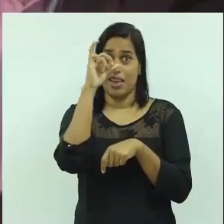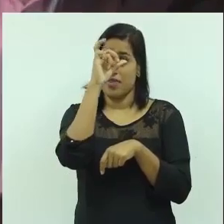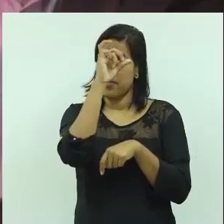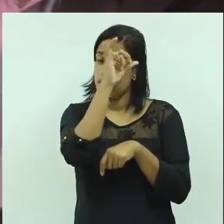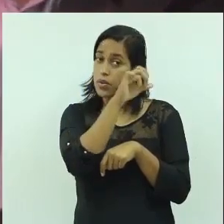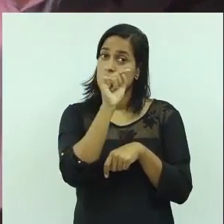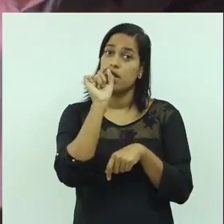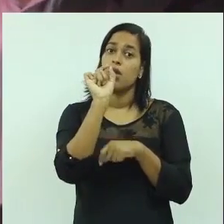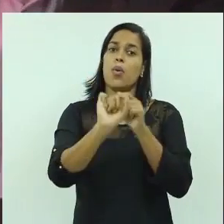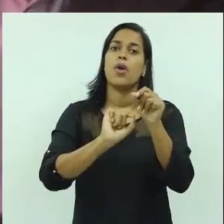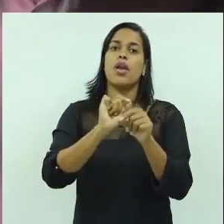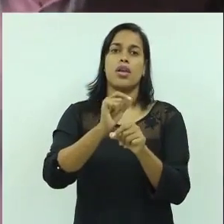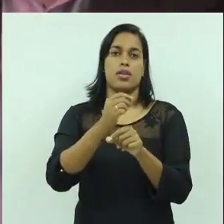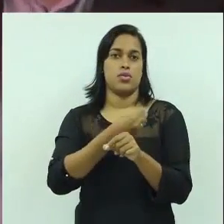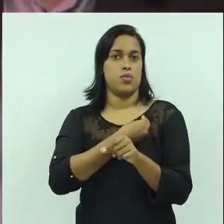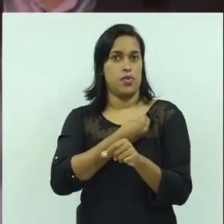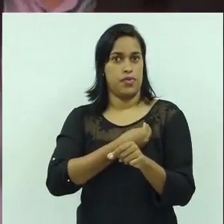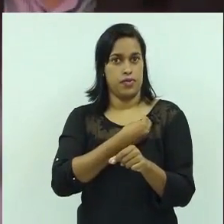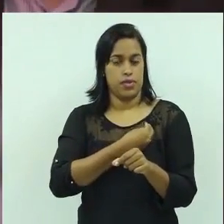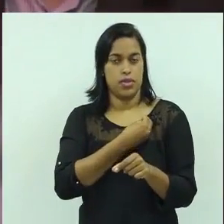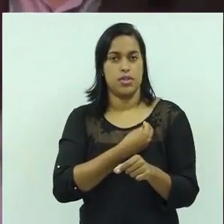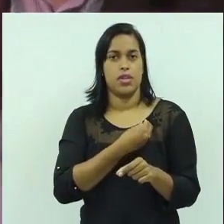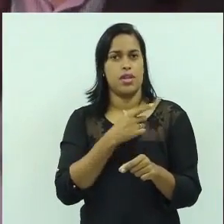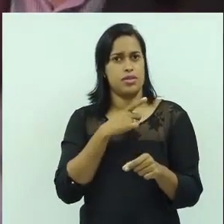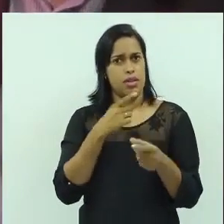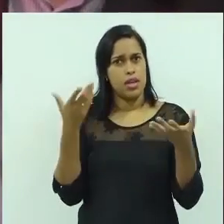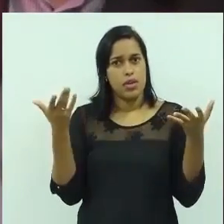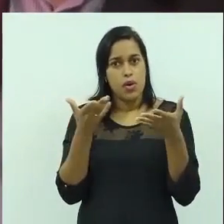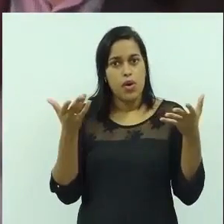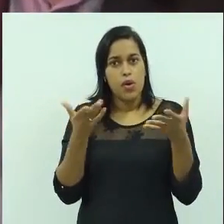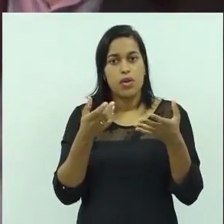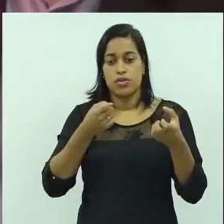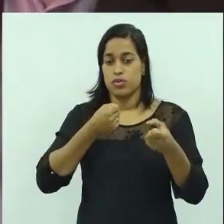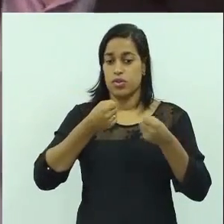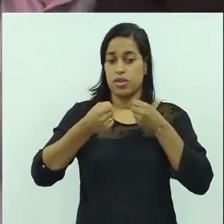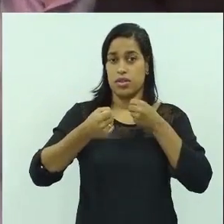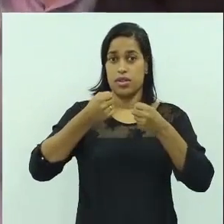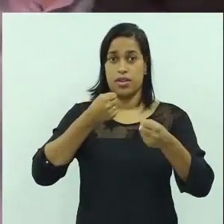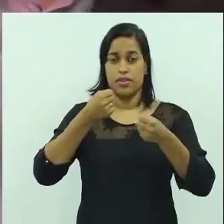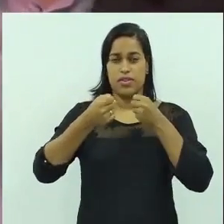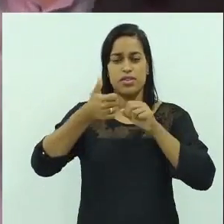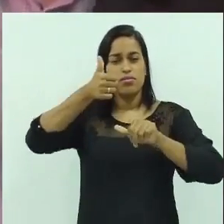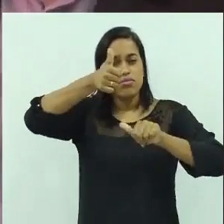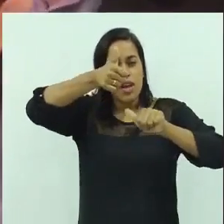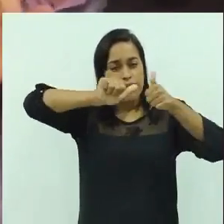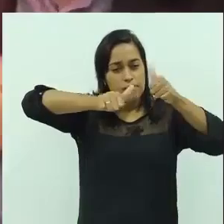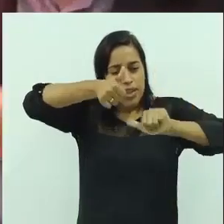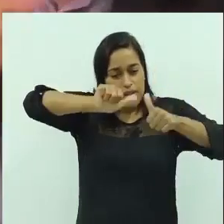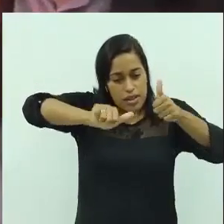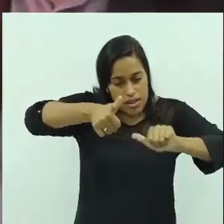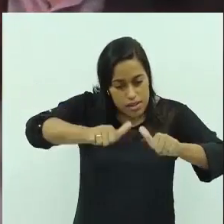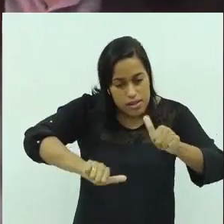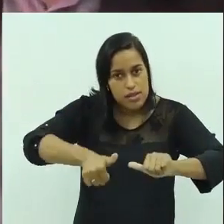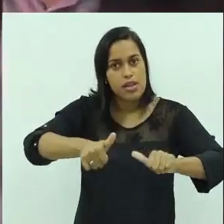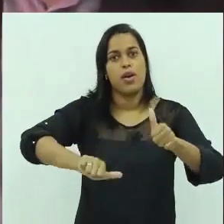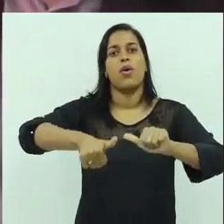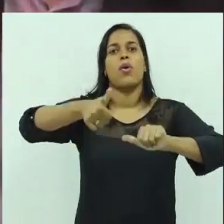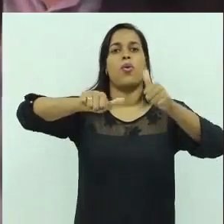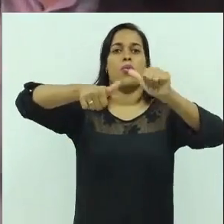quê? Na sua performance. Então, existe hoje uma tendência de uma entrevista analítica. Analítica